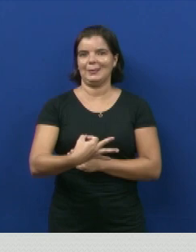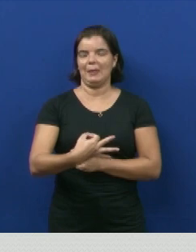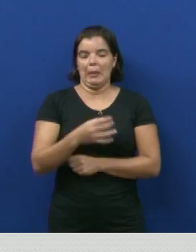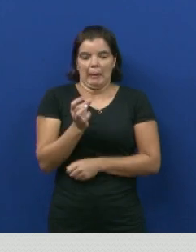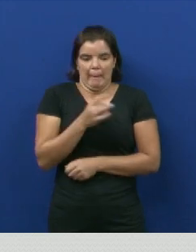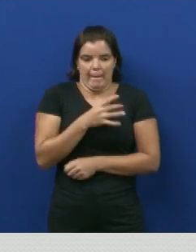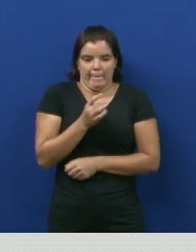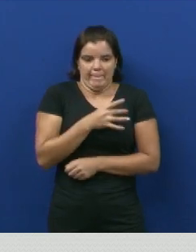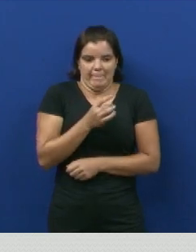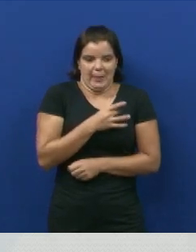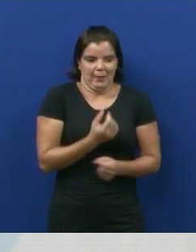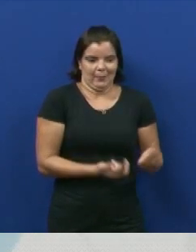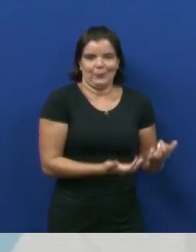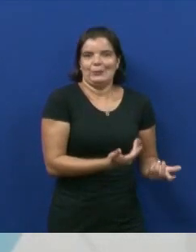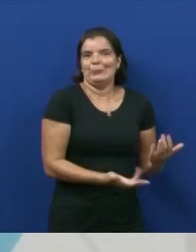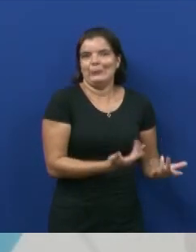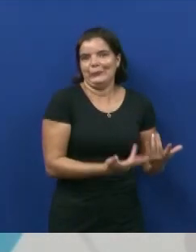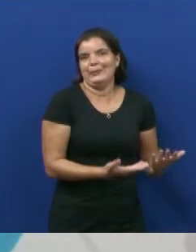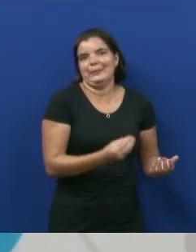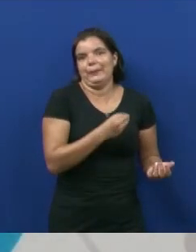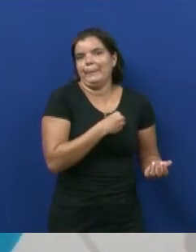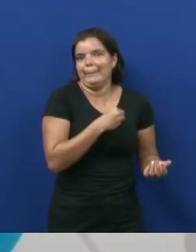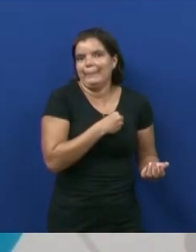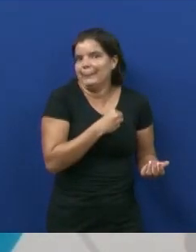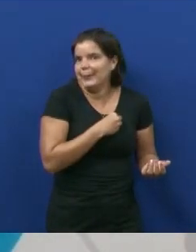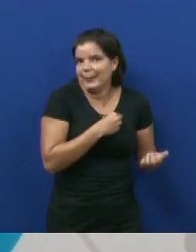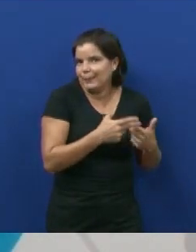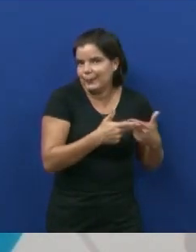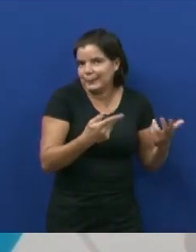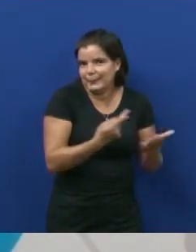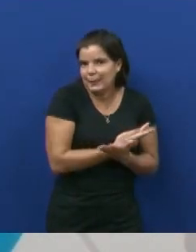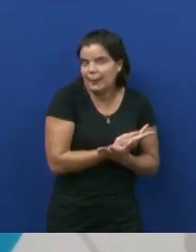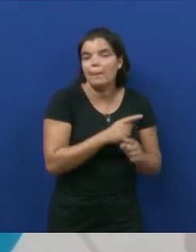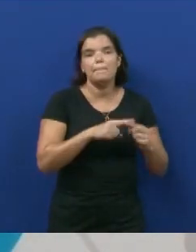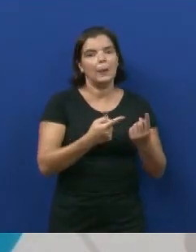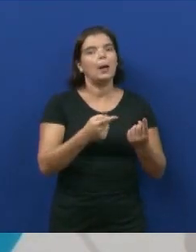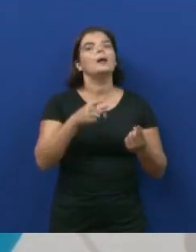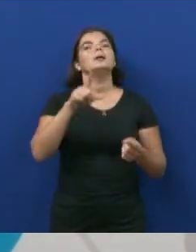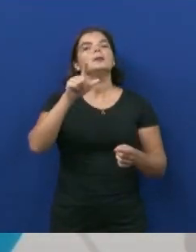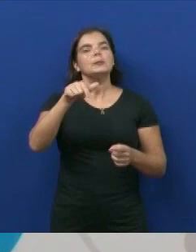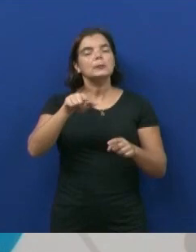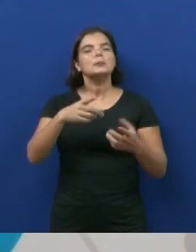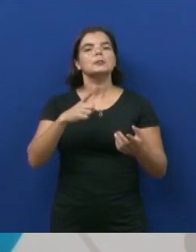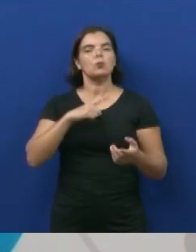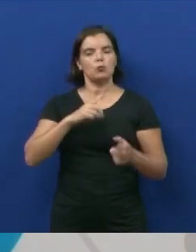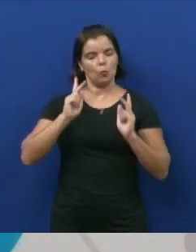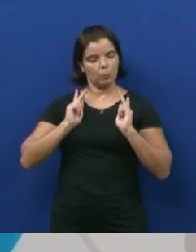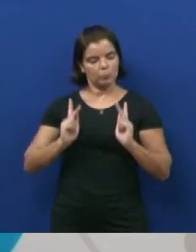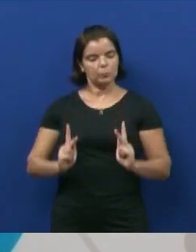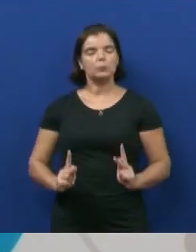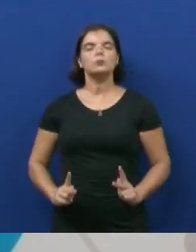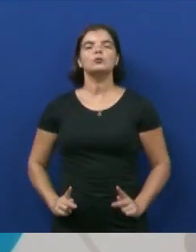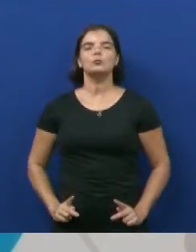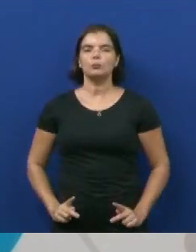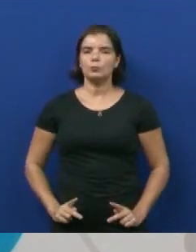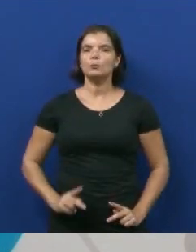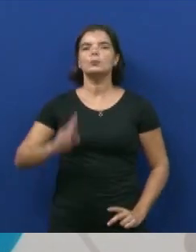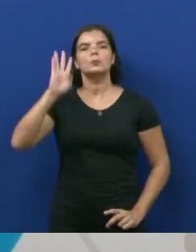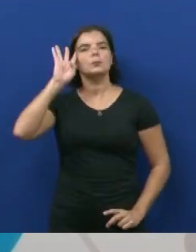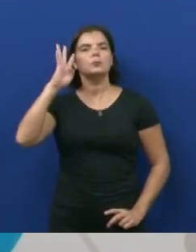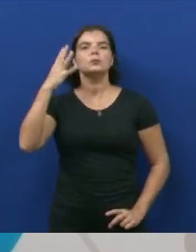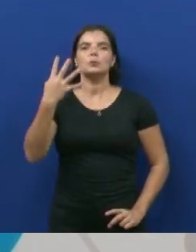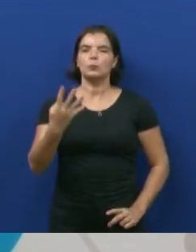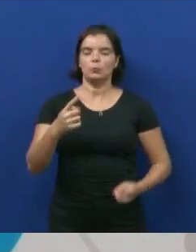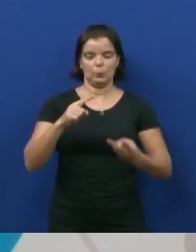medo de ir para o inferno, né? Se você praticar alguma coisa de ato religioso. Não, eu tenho uma postura de tomar, eu tenho